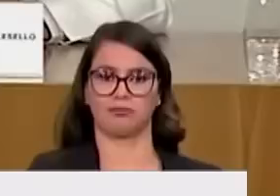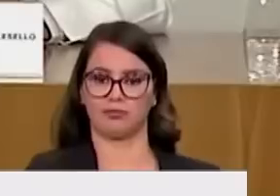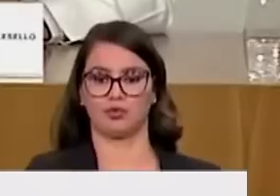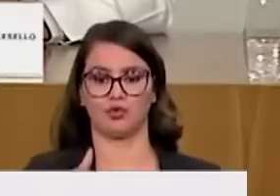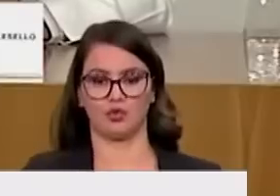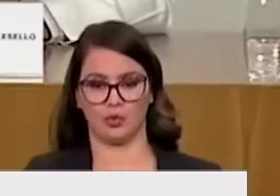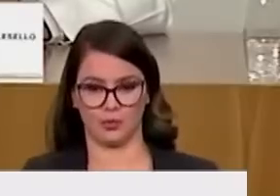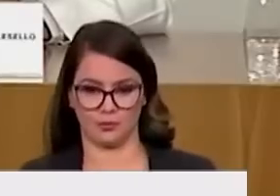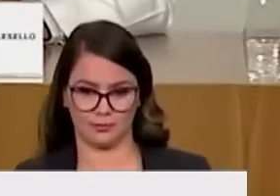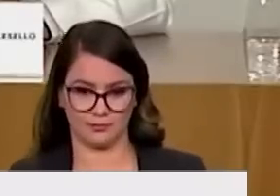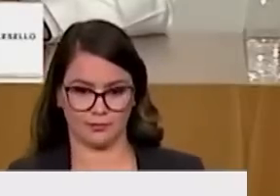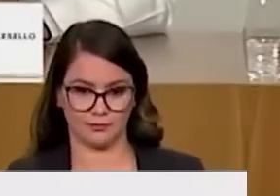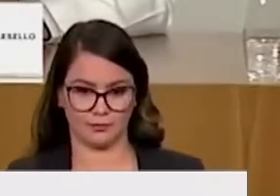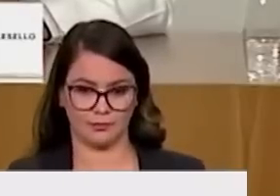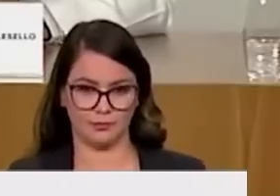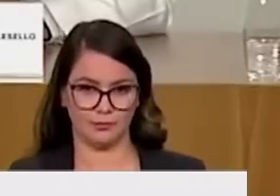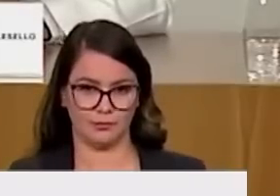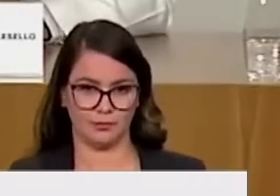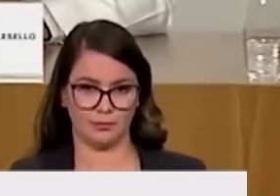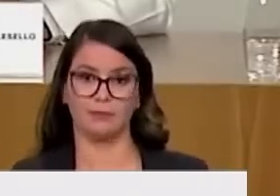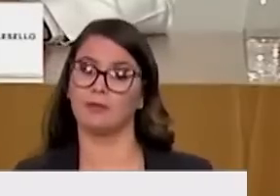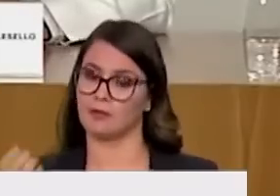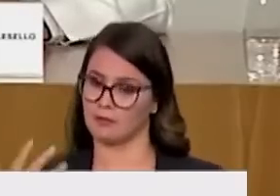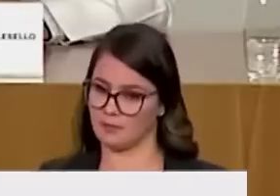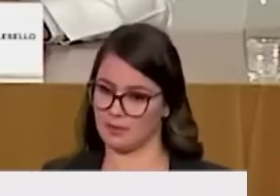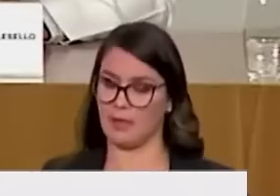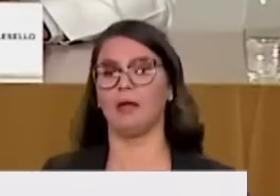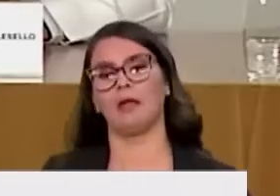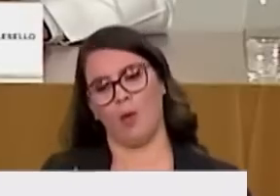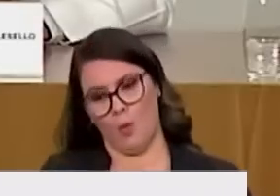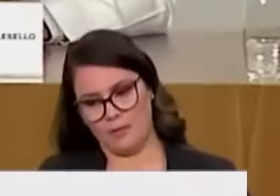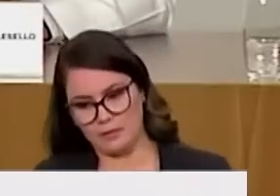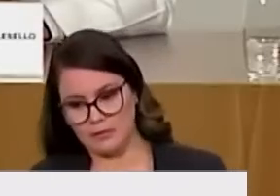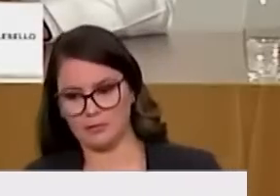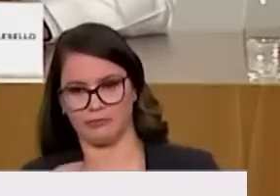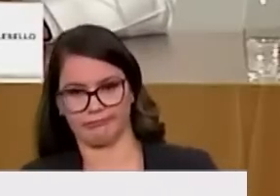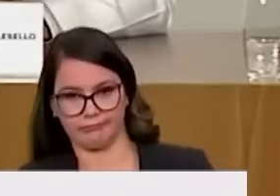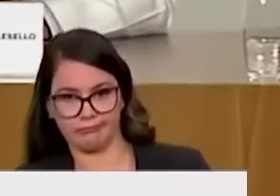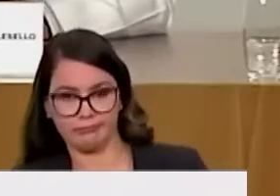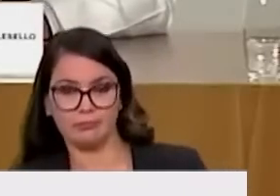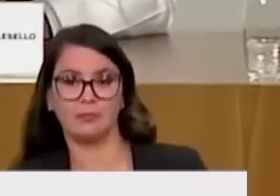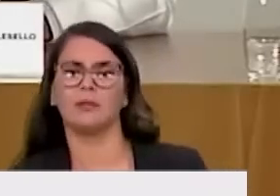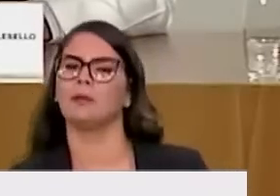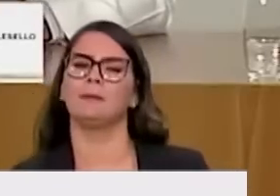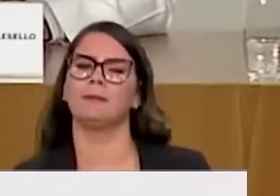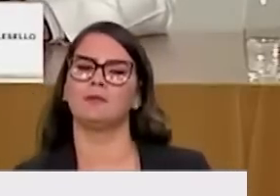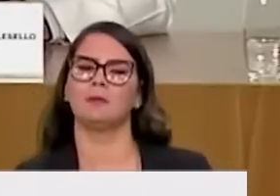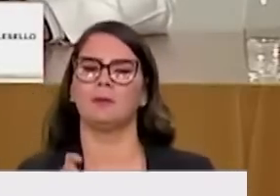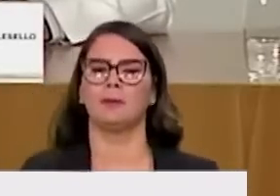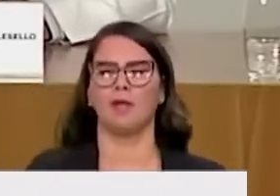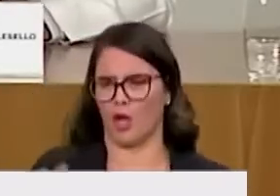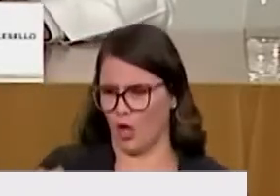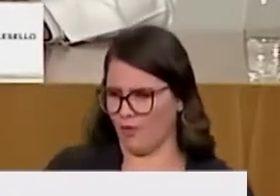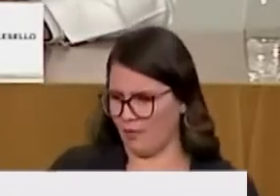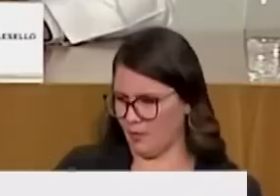novamente? Ele, como já foi falado, são essas semanas de recuperação, mas no fim de novembro o compromisso,